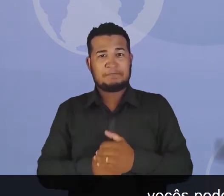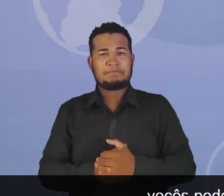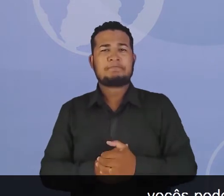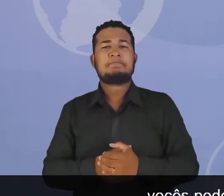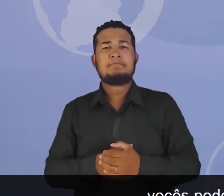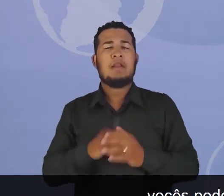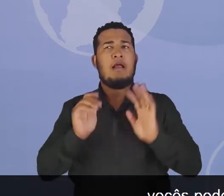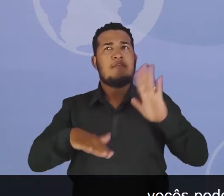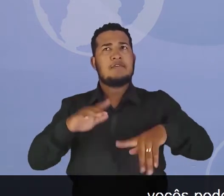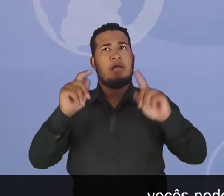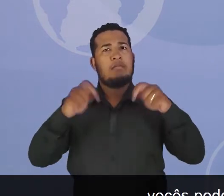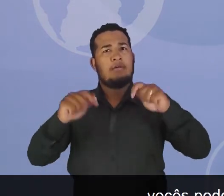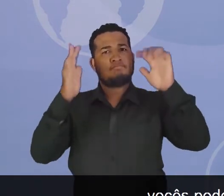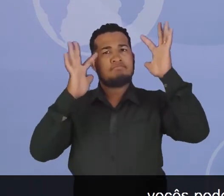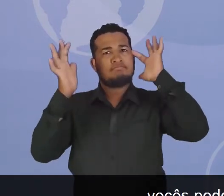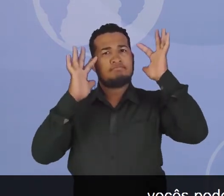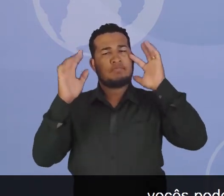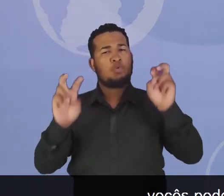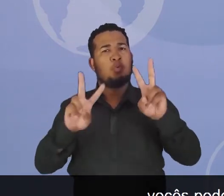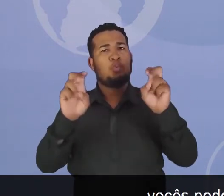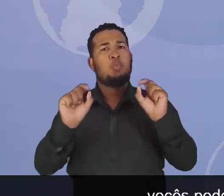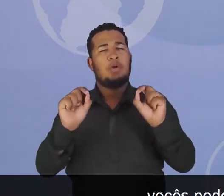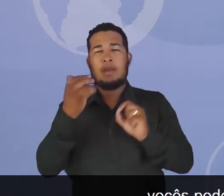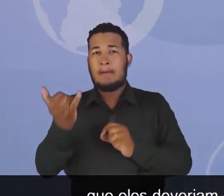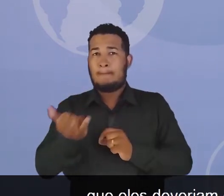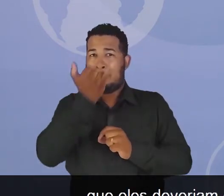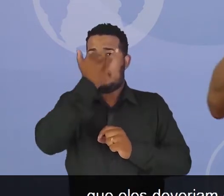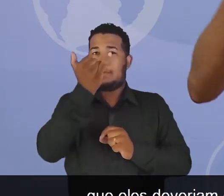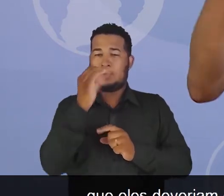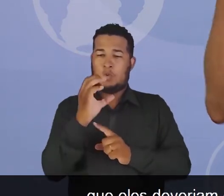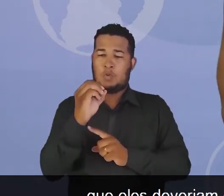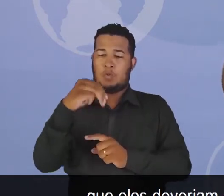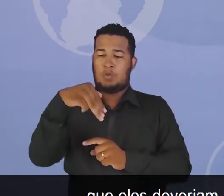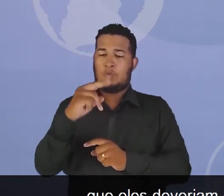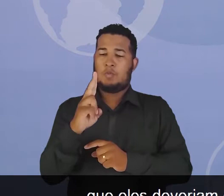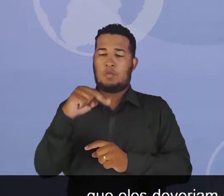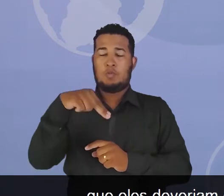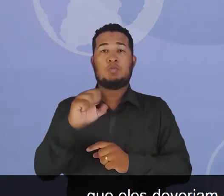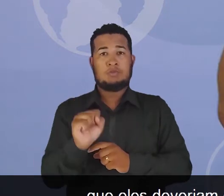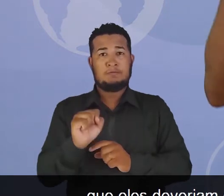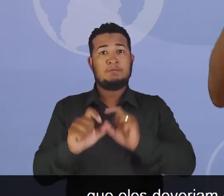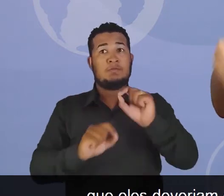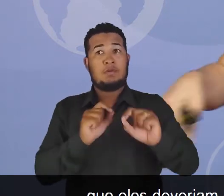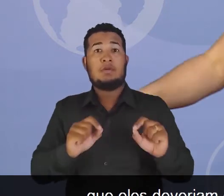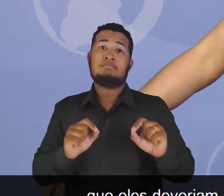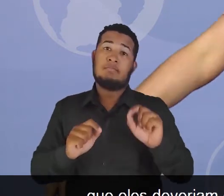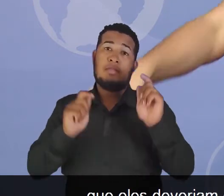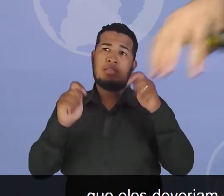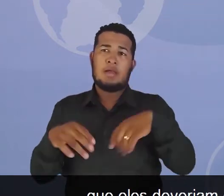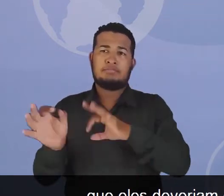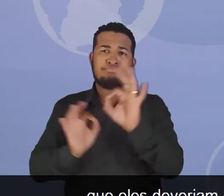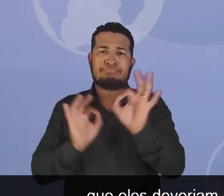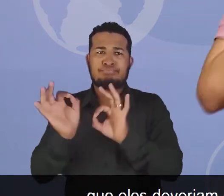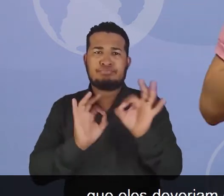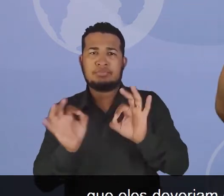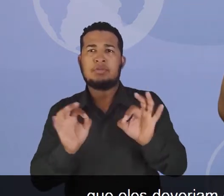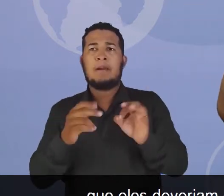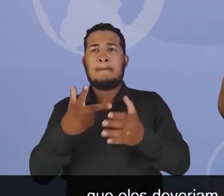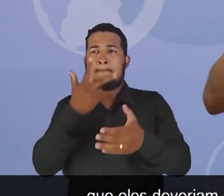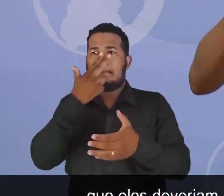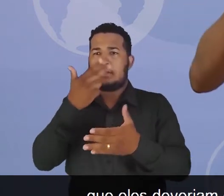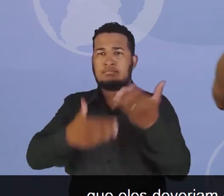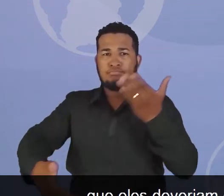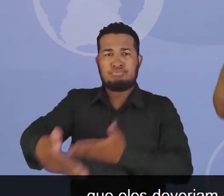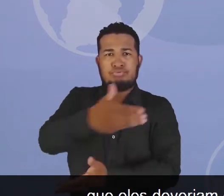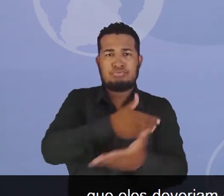pensar agora, no nosso caso aqui da tragédia dos comuns, que eles deveriam, então, organizar um rodízio na